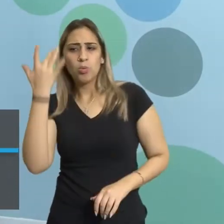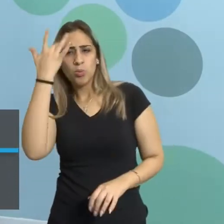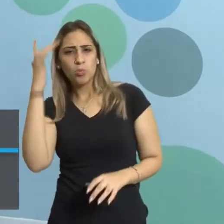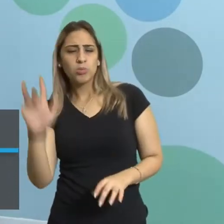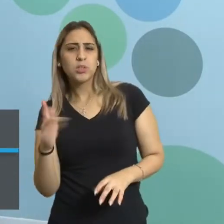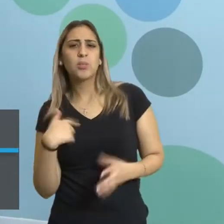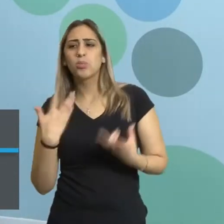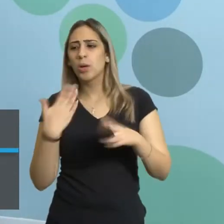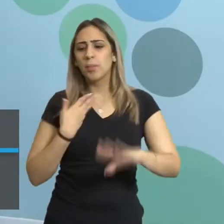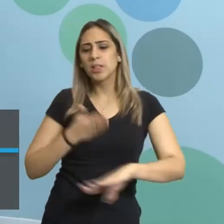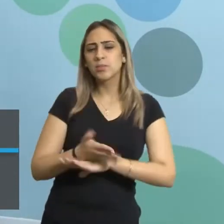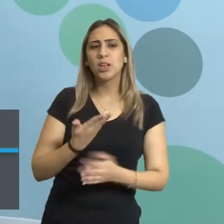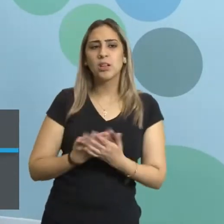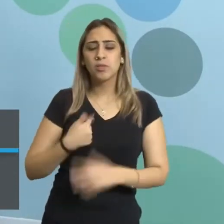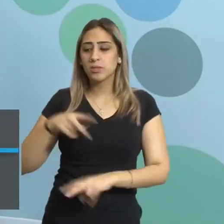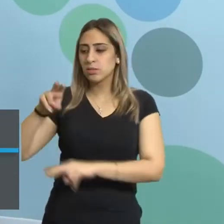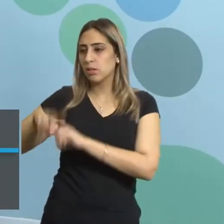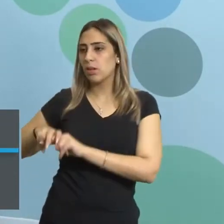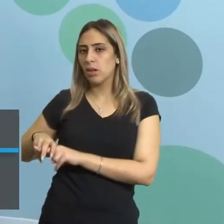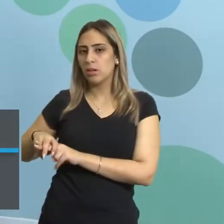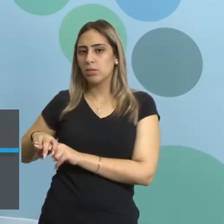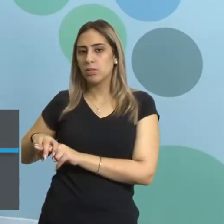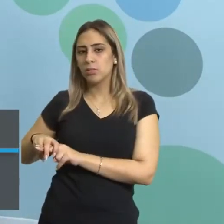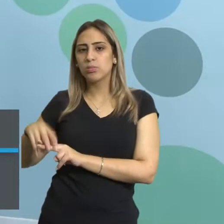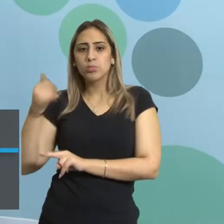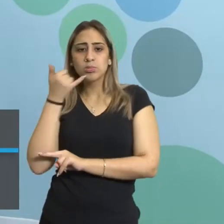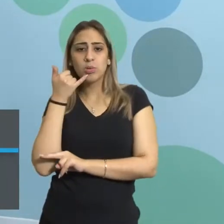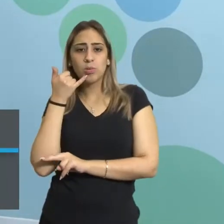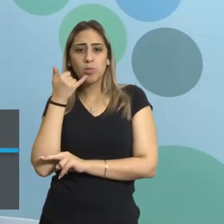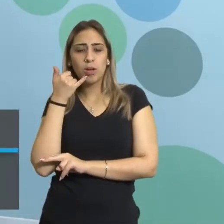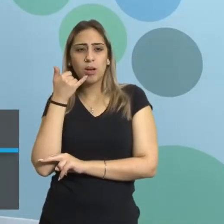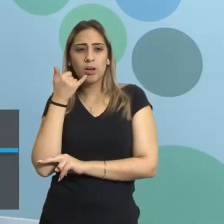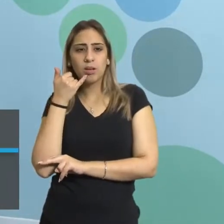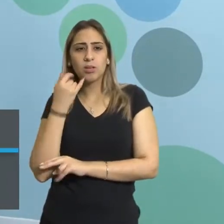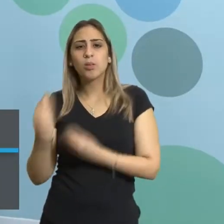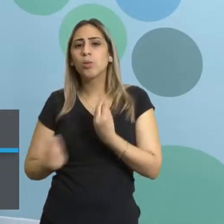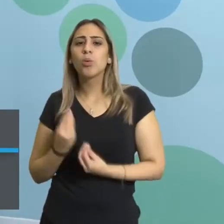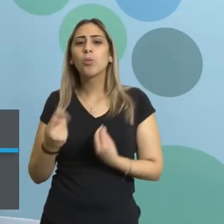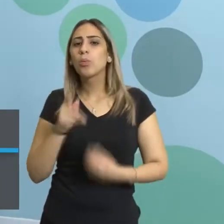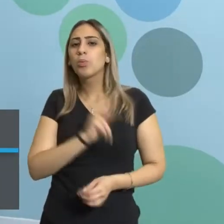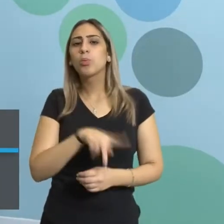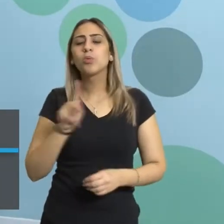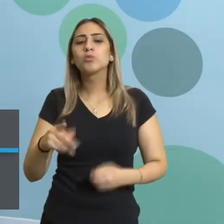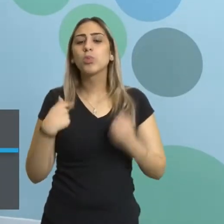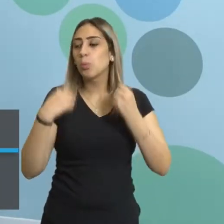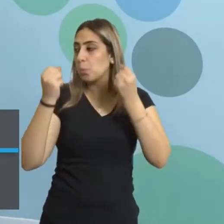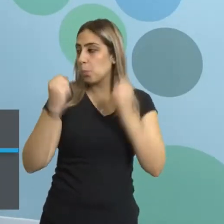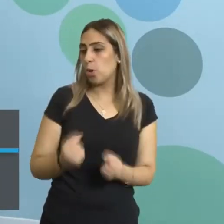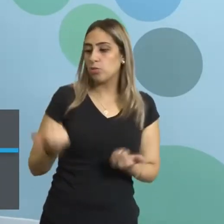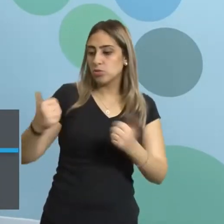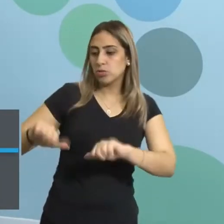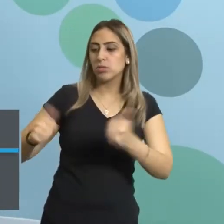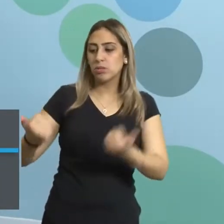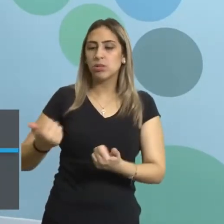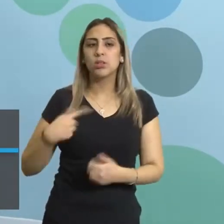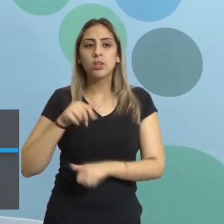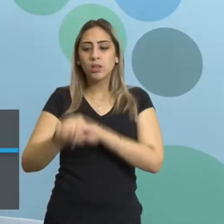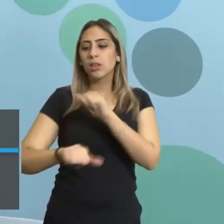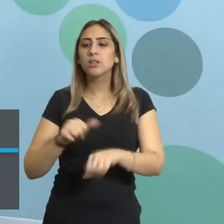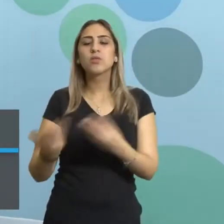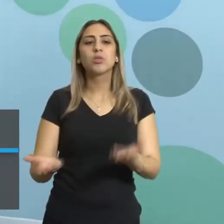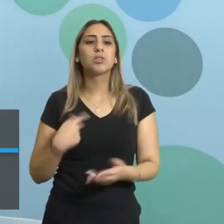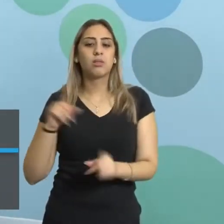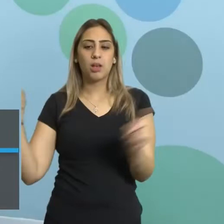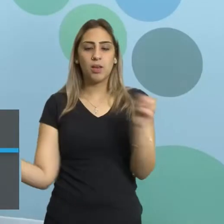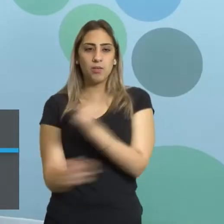participar da aula fica lá na arquibancada no celularzinho né Como que o professor ele pode transformar isso